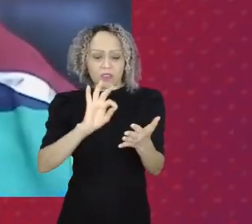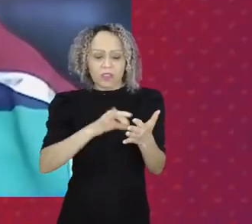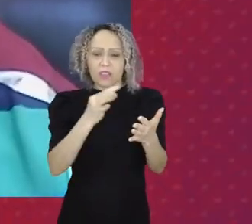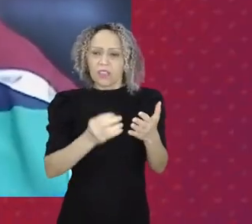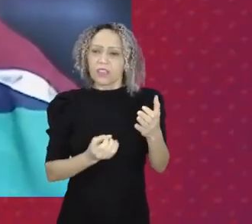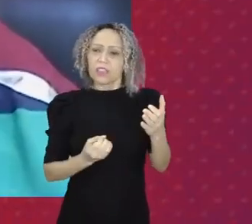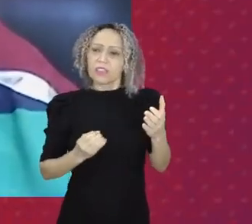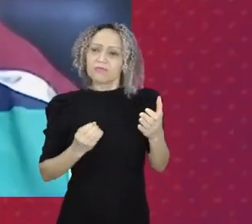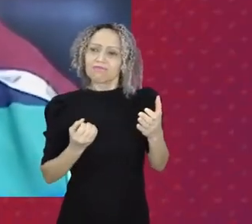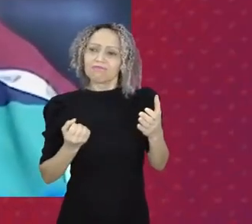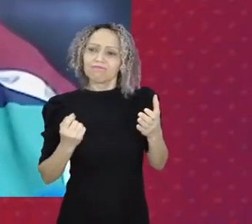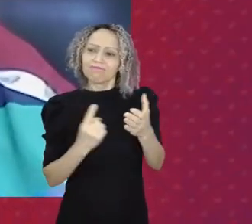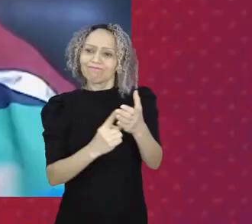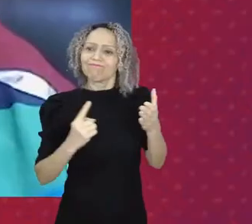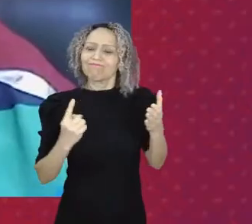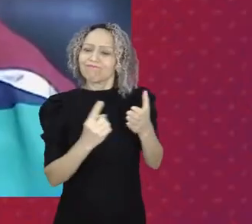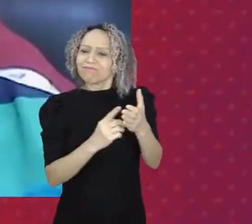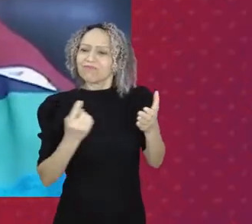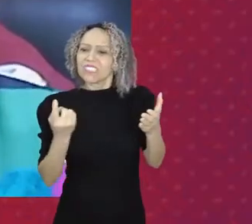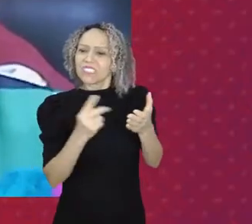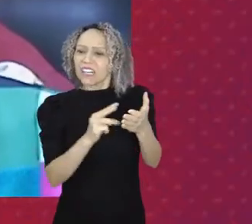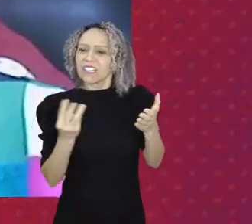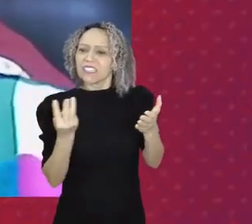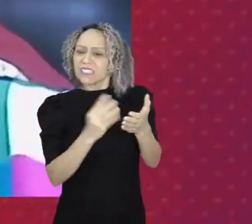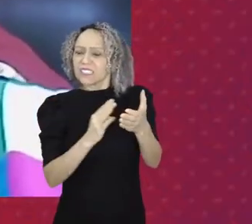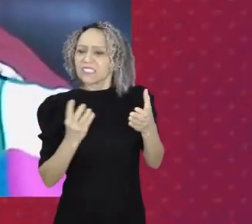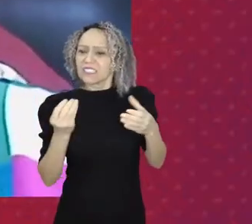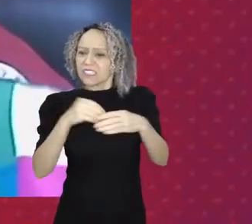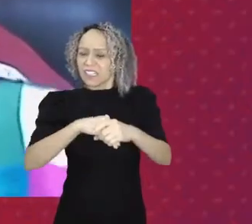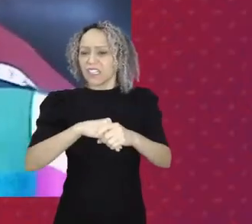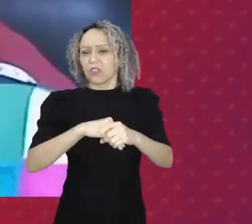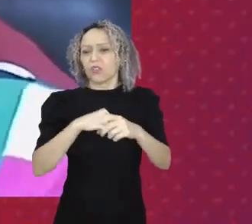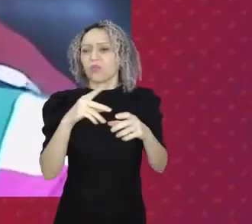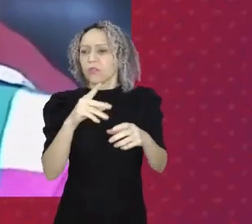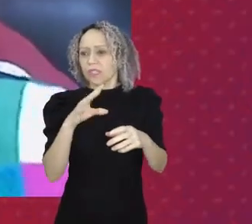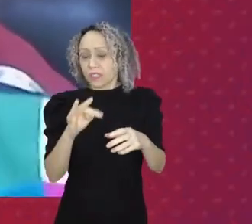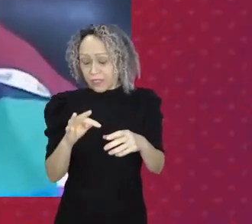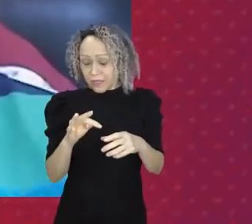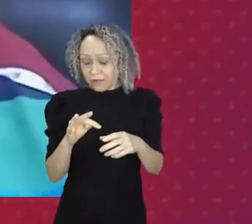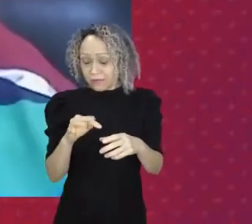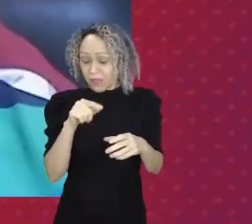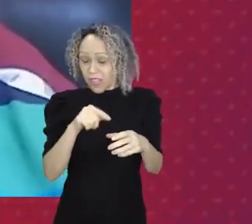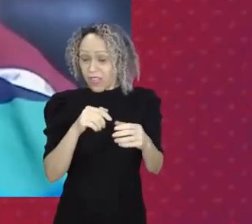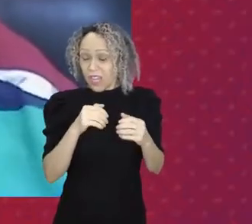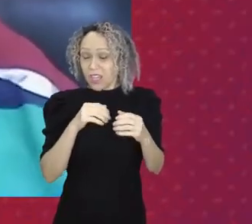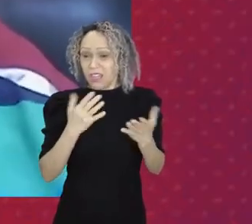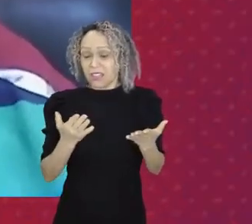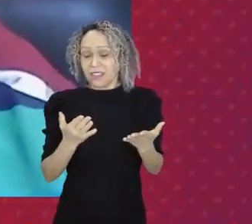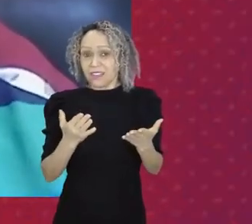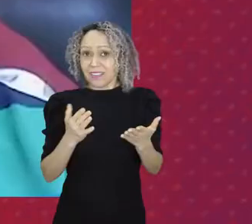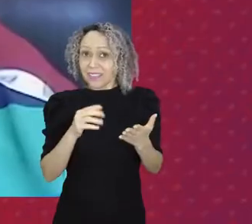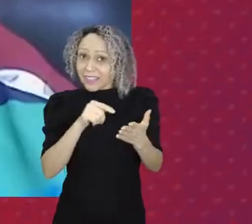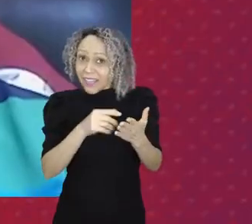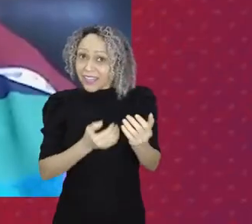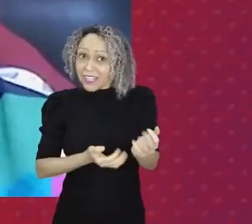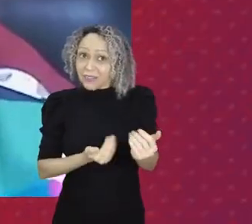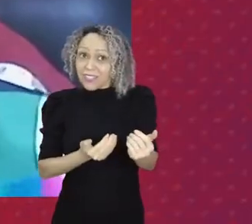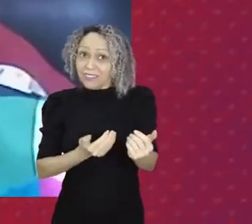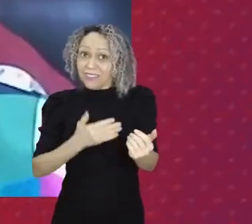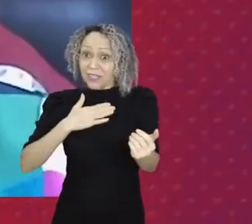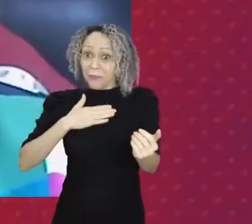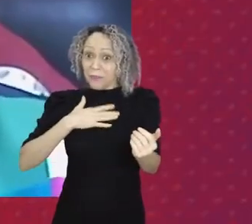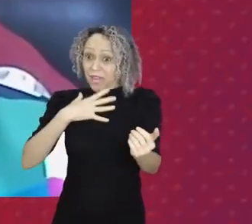nova juventude, e que nessa juventude também, a minha filha estava, aquela menina que eu carreguei no ventre, que eu